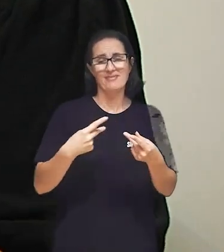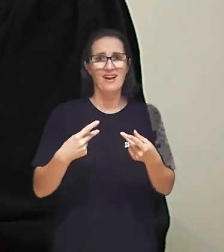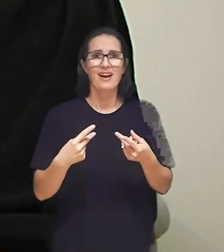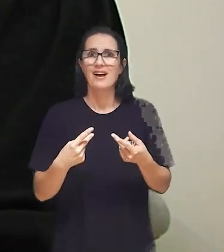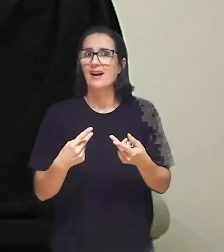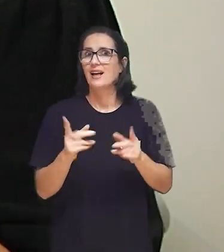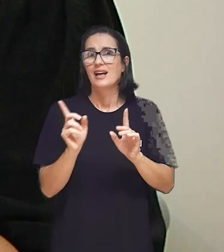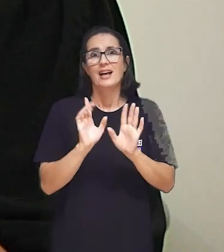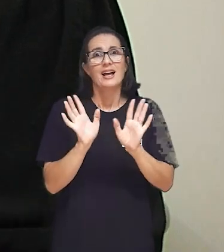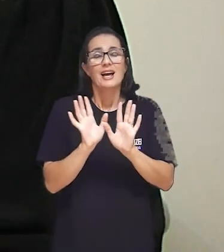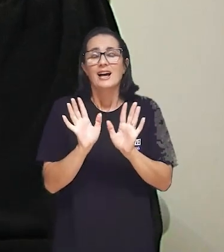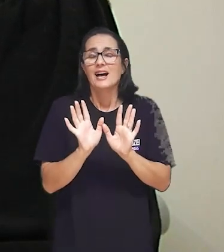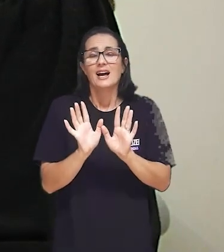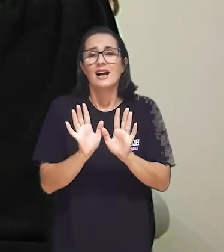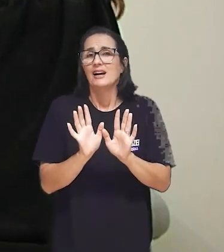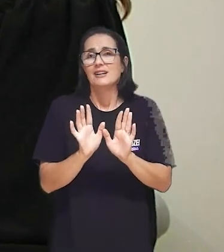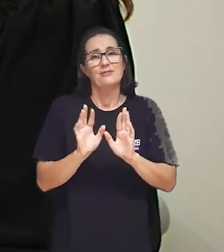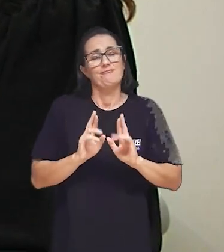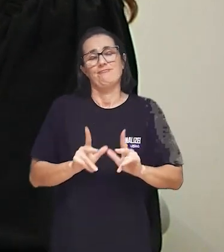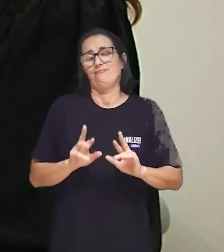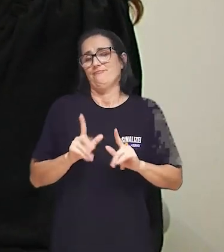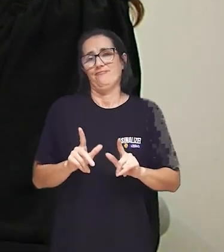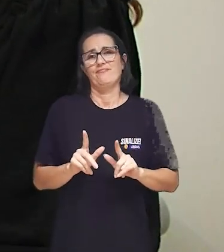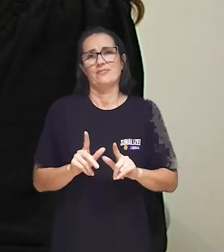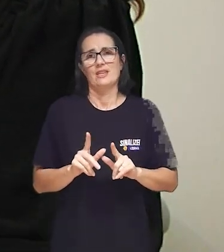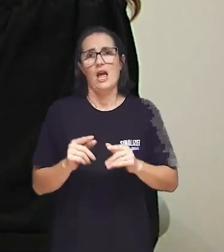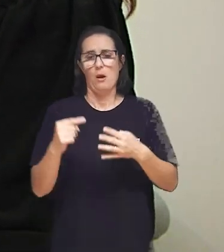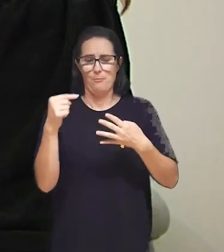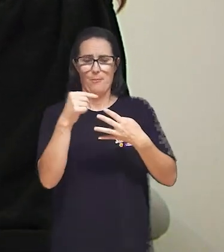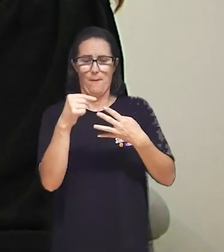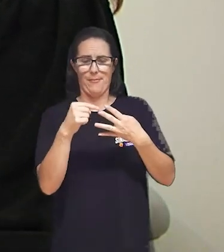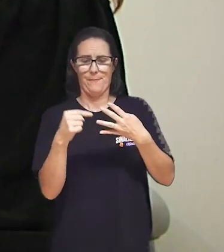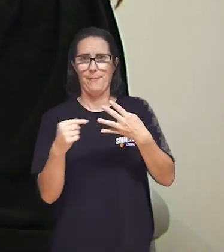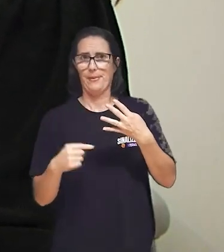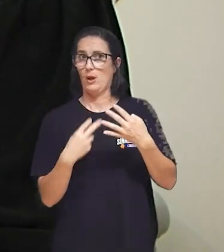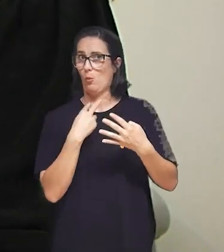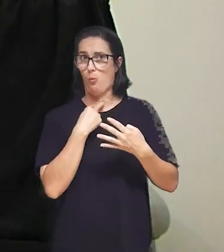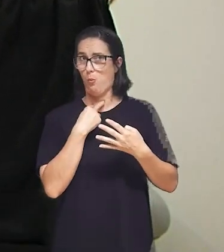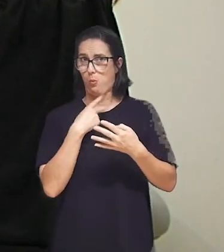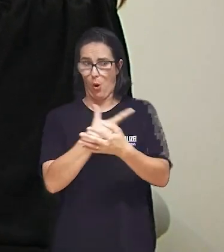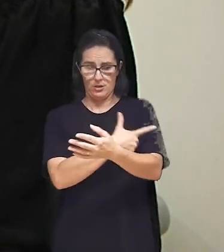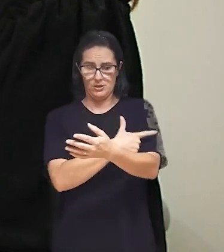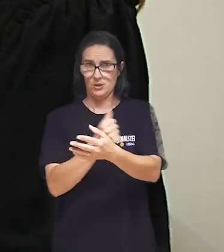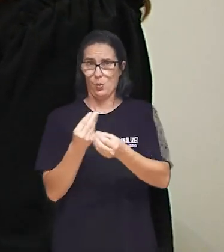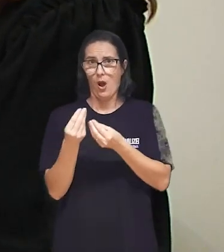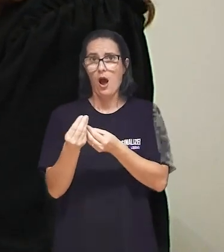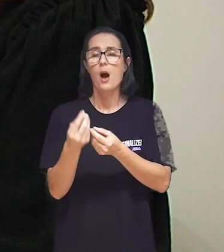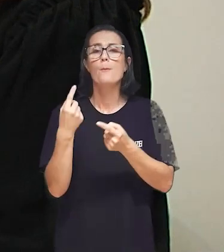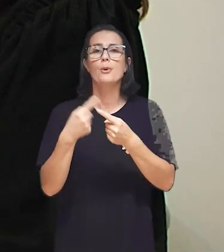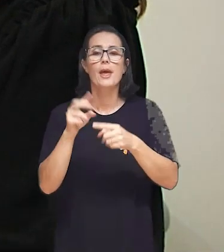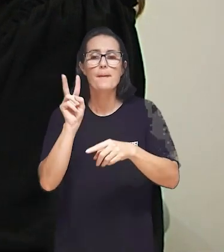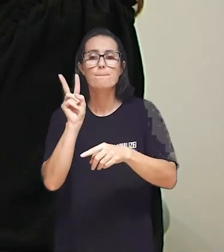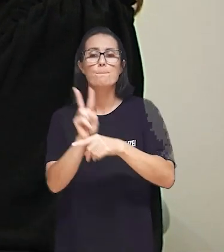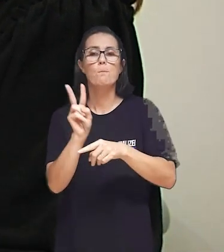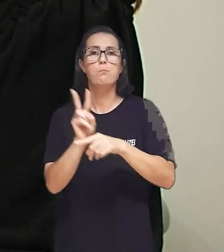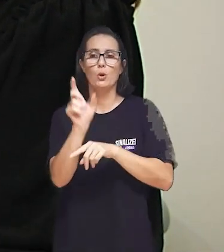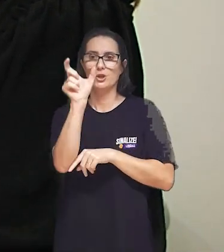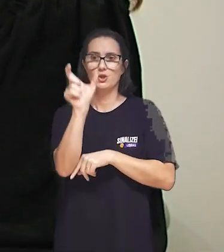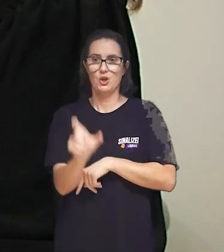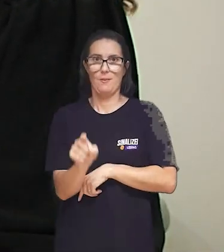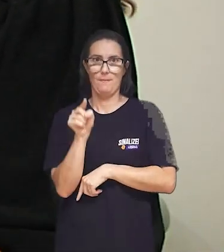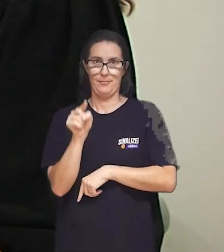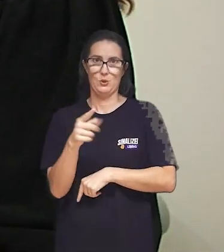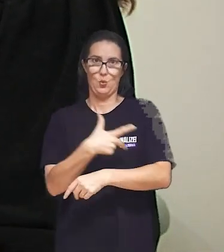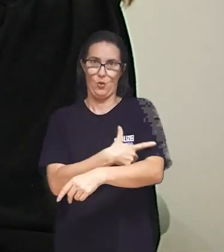algo parecido, mas não. Muitos critérios de inaptidão são justamente para proteger o doador.